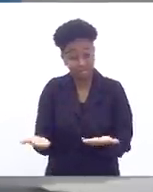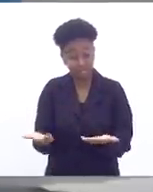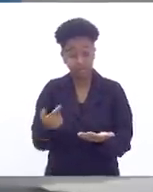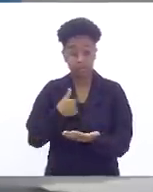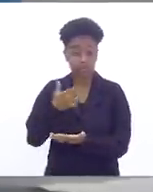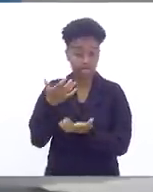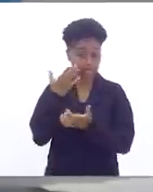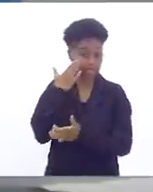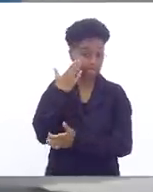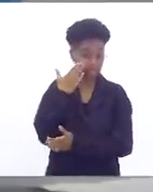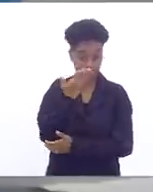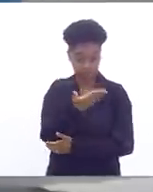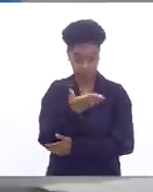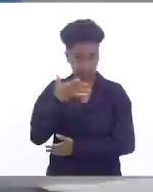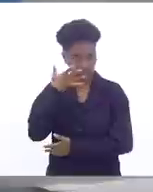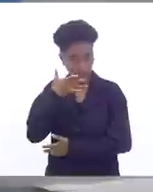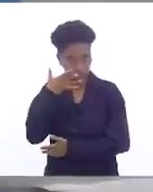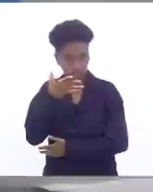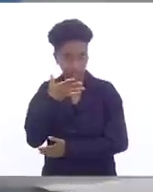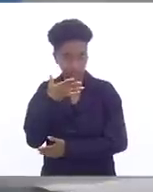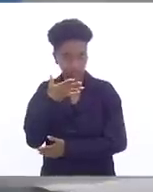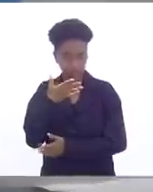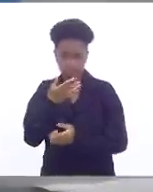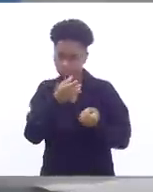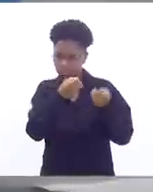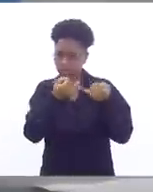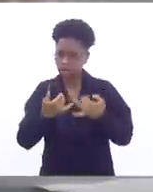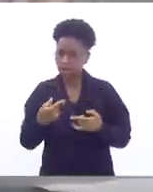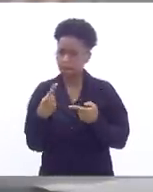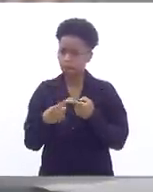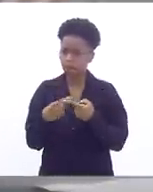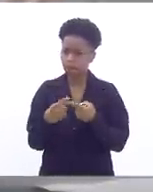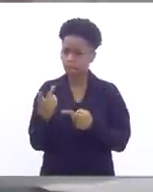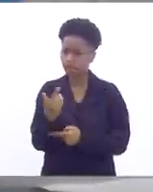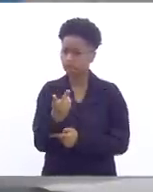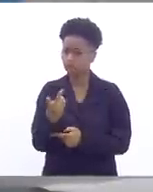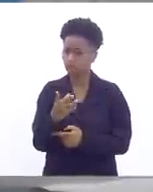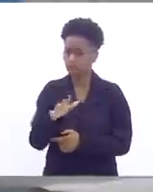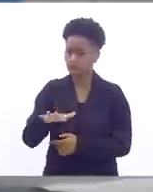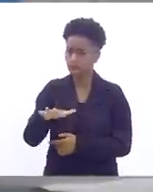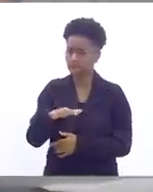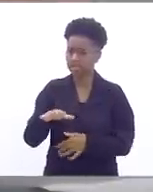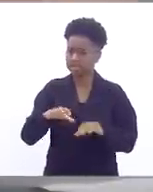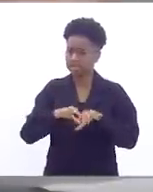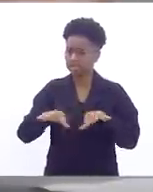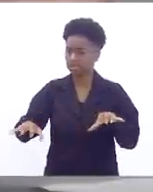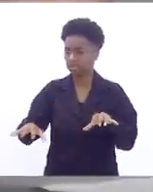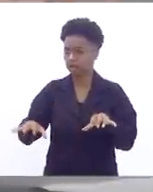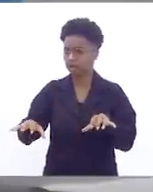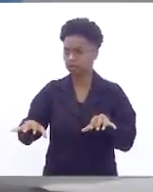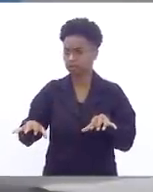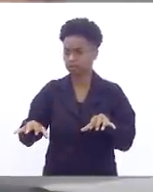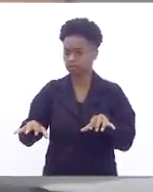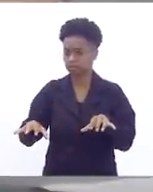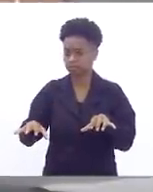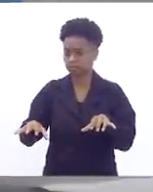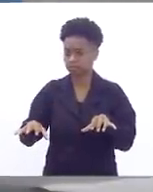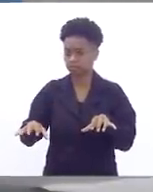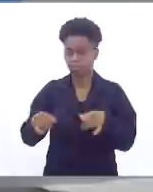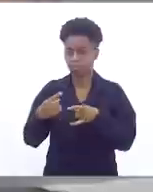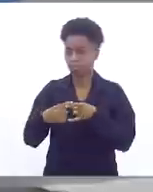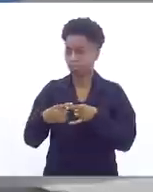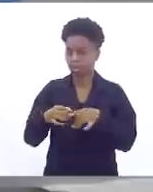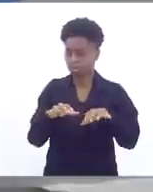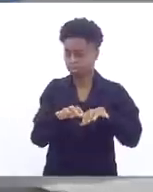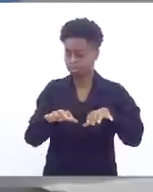queria que na sua fala a gente pudesse entender porque que essas duas áreas estão em apartado né